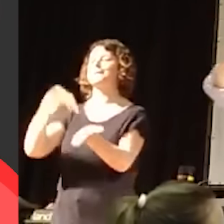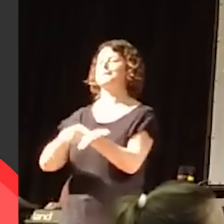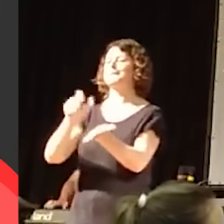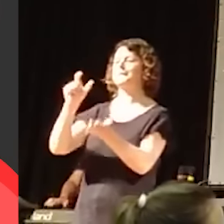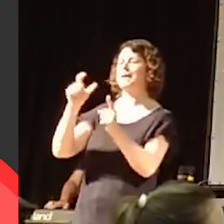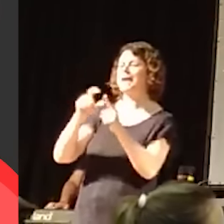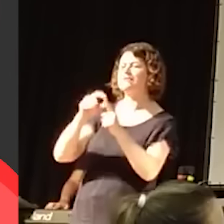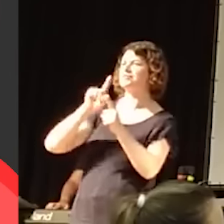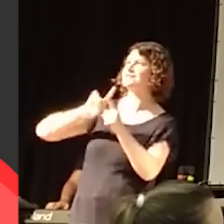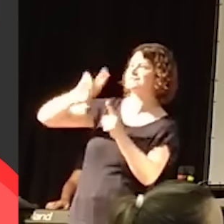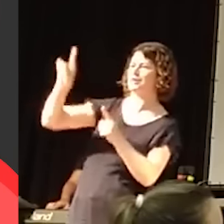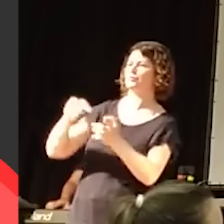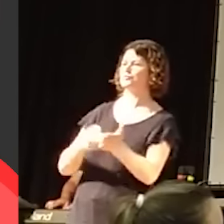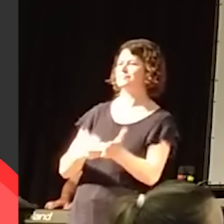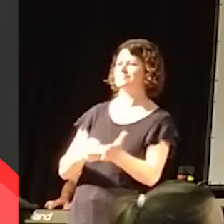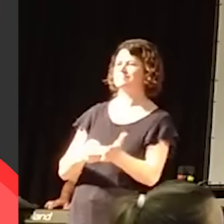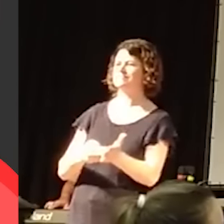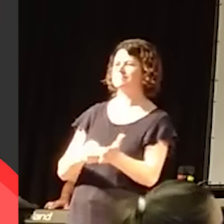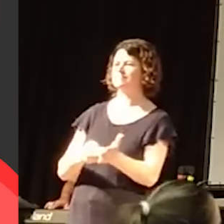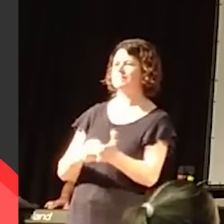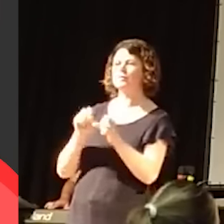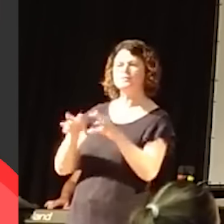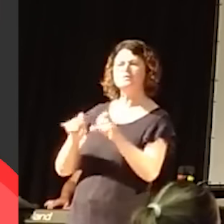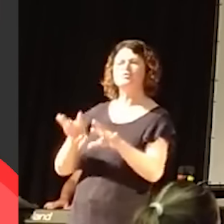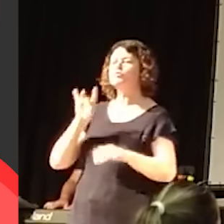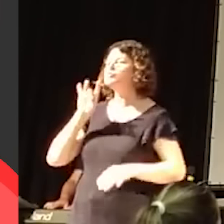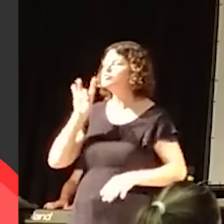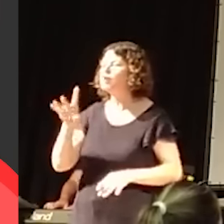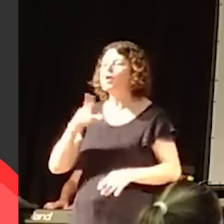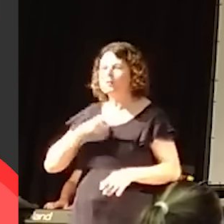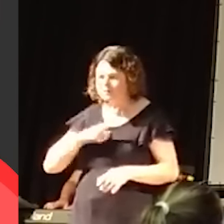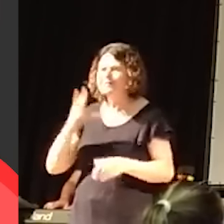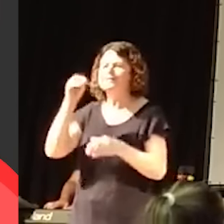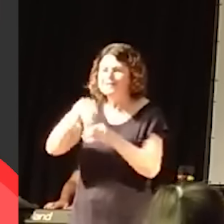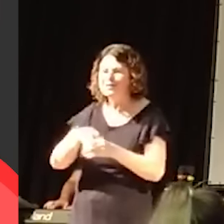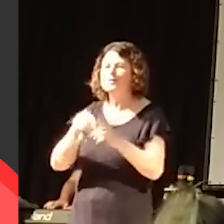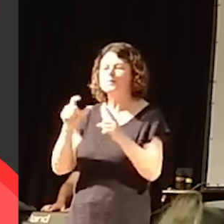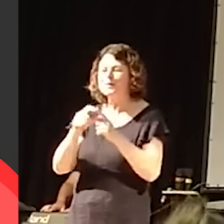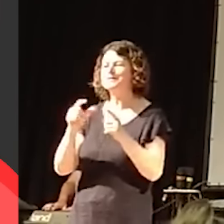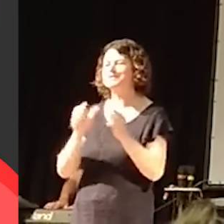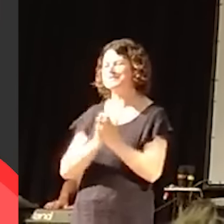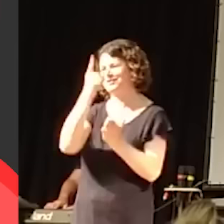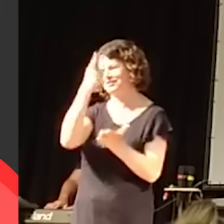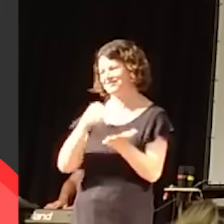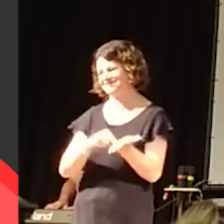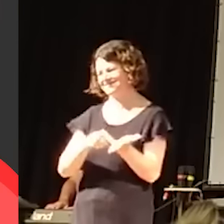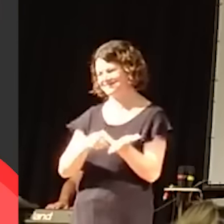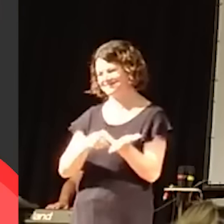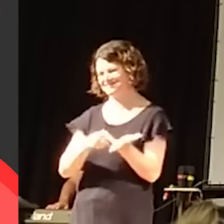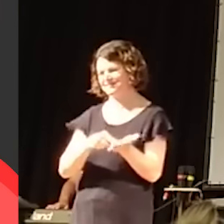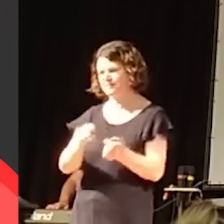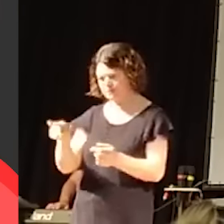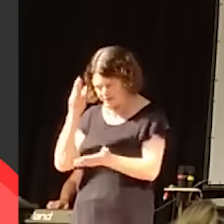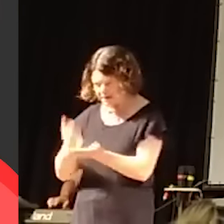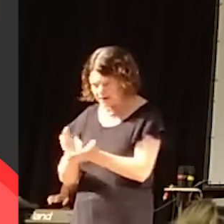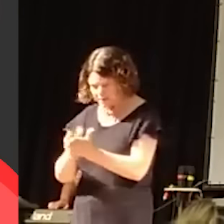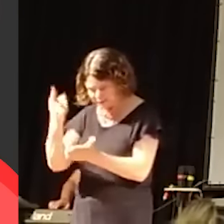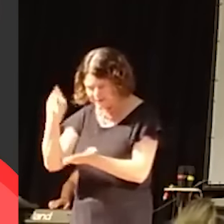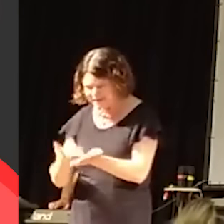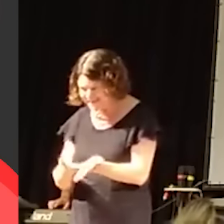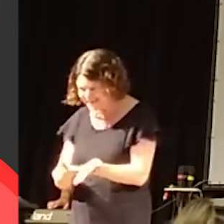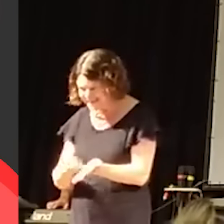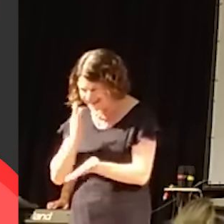pregar até o fim a palavra de Deus fe seus olhos você crê que a palavra de Deus é